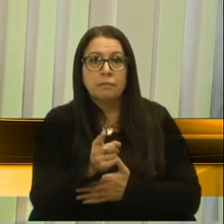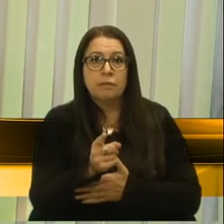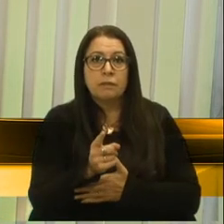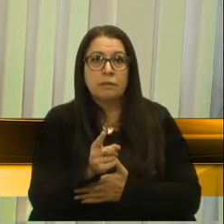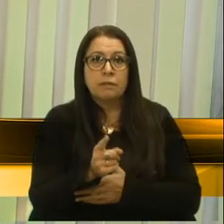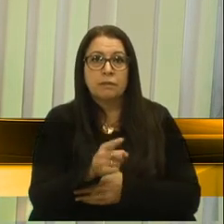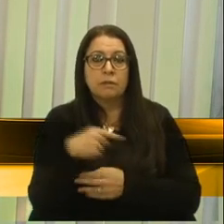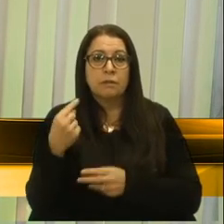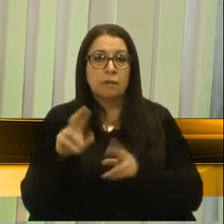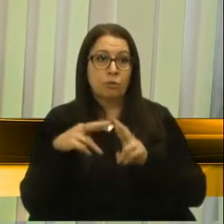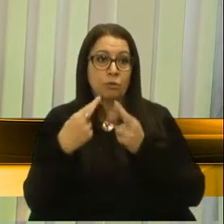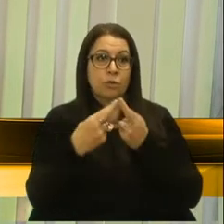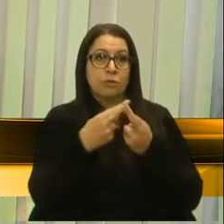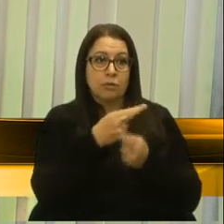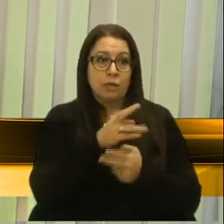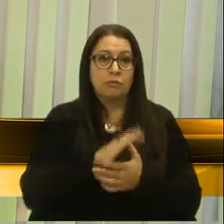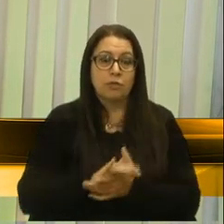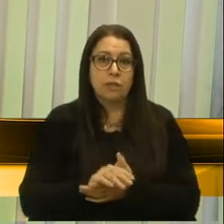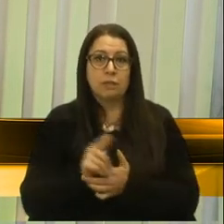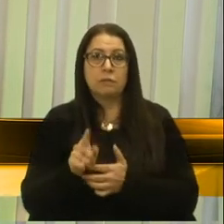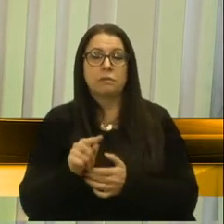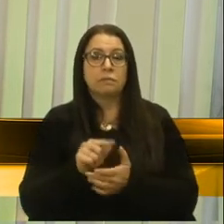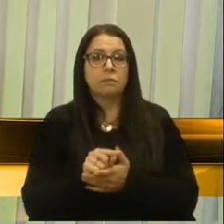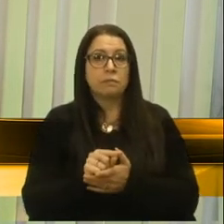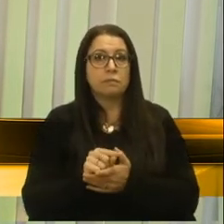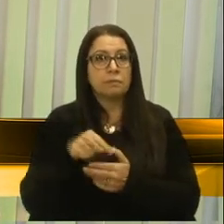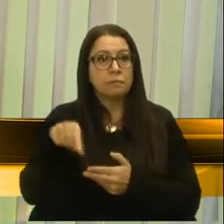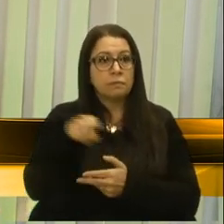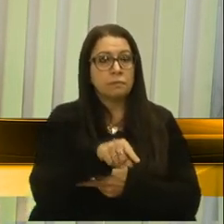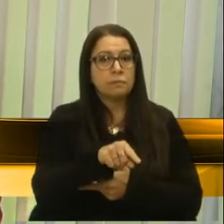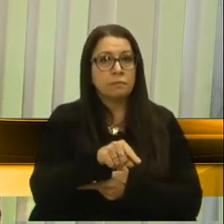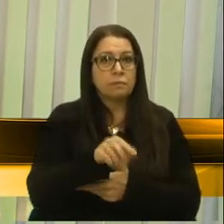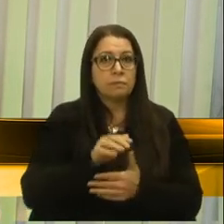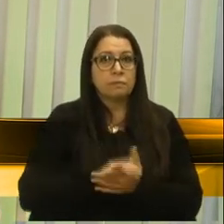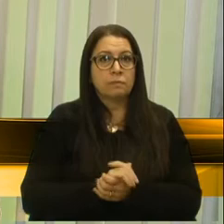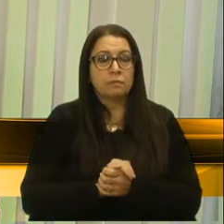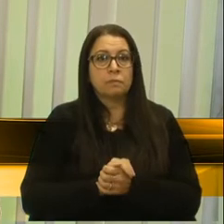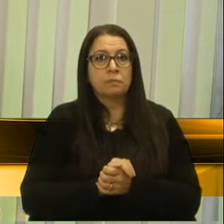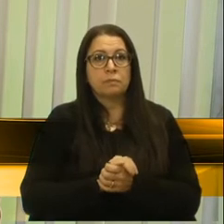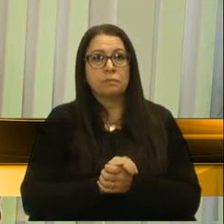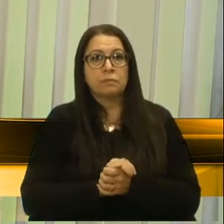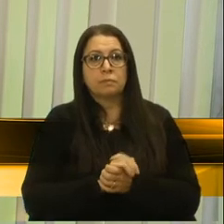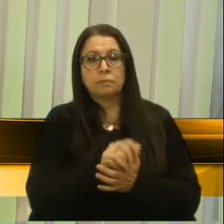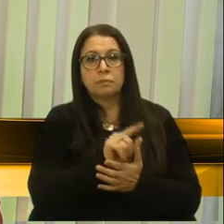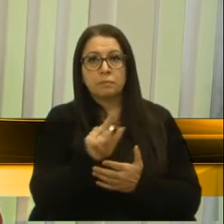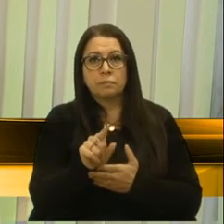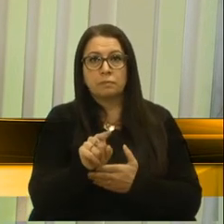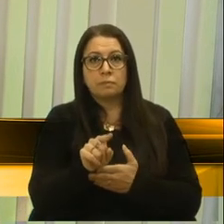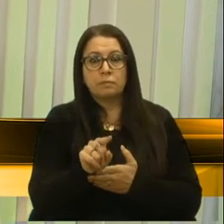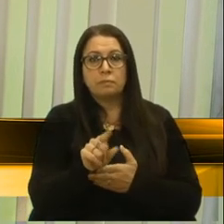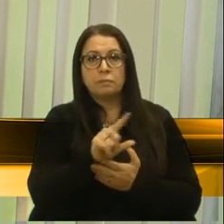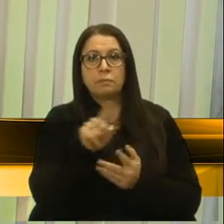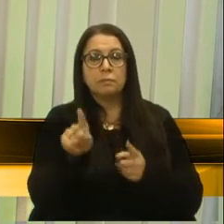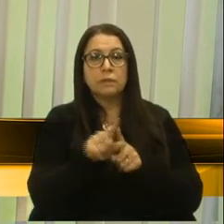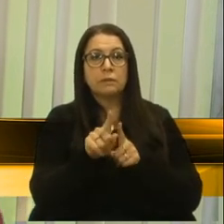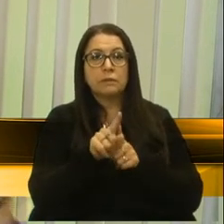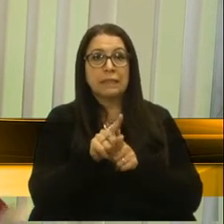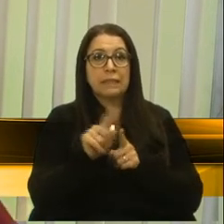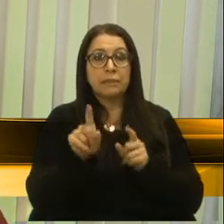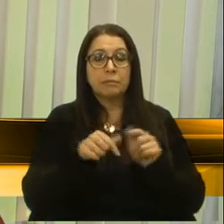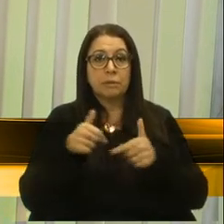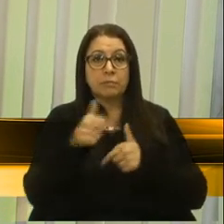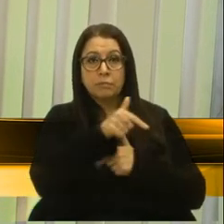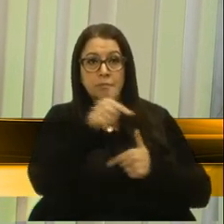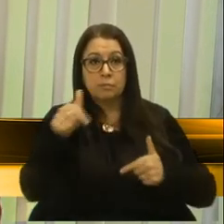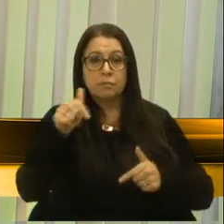a primeira reunião 100% online, funcionou. Quero também agradecer à TV Câmara, que auxiliou e operacionalizou,